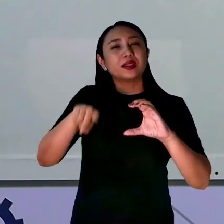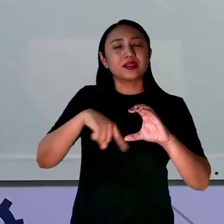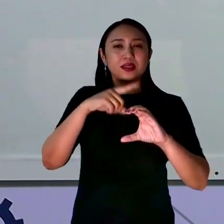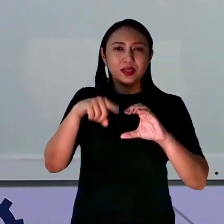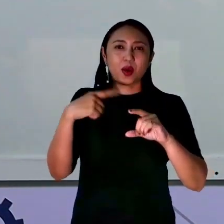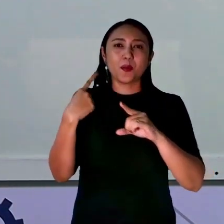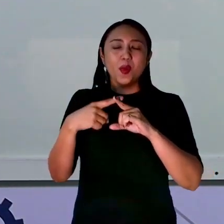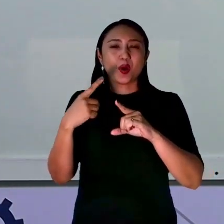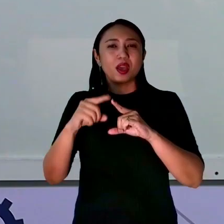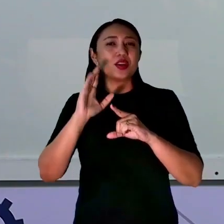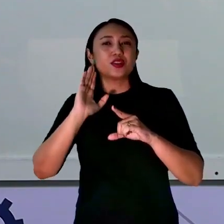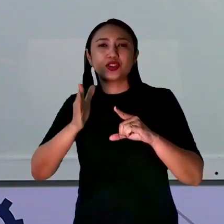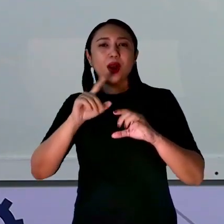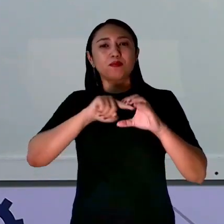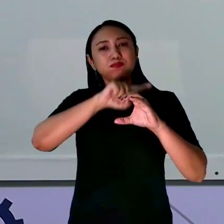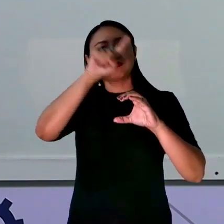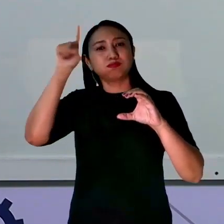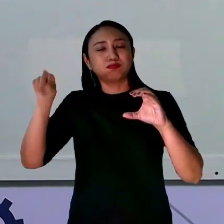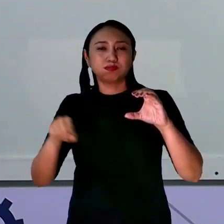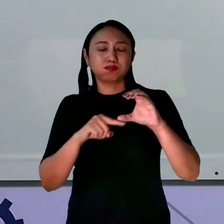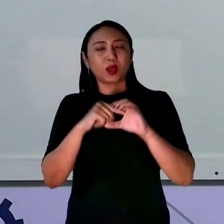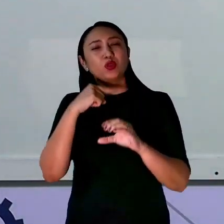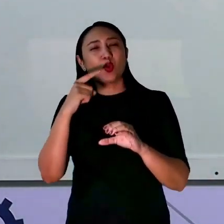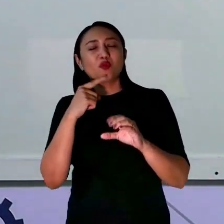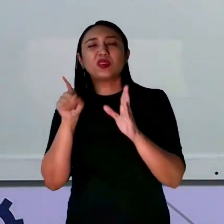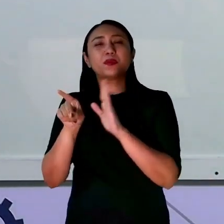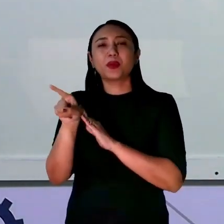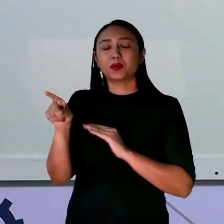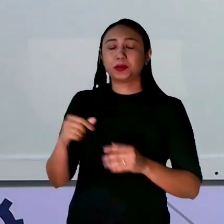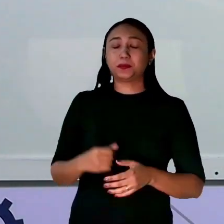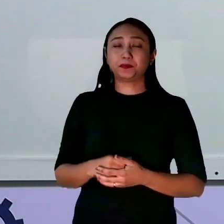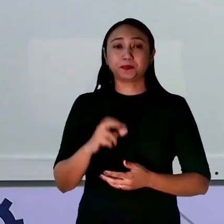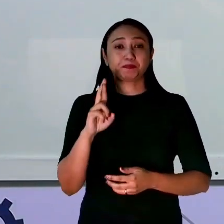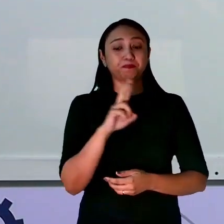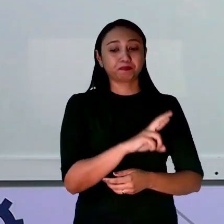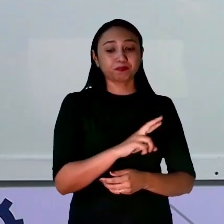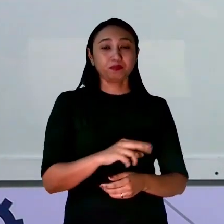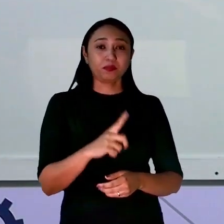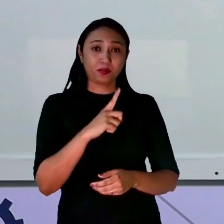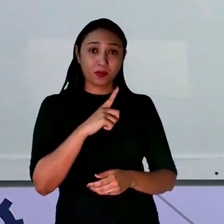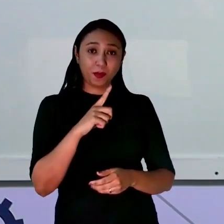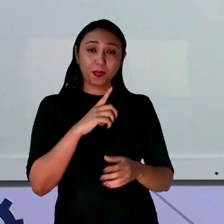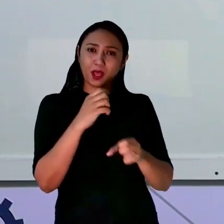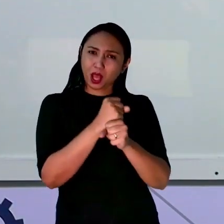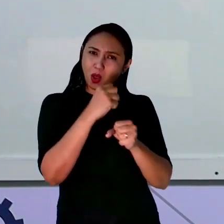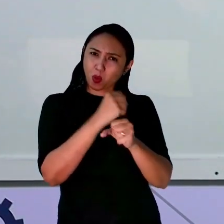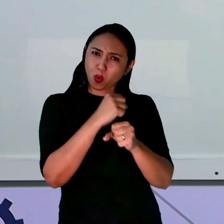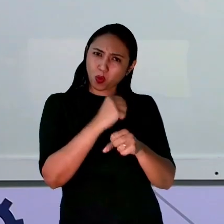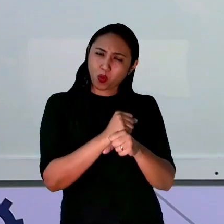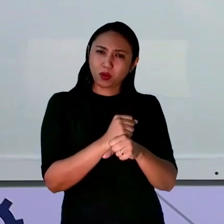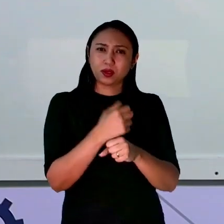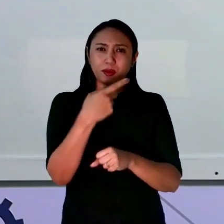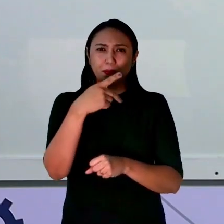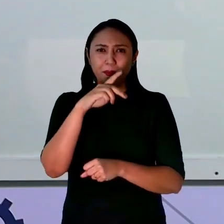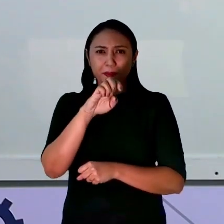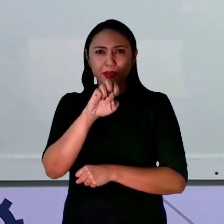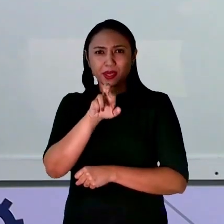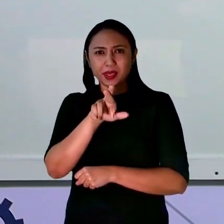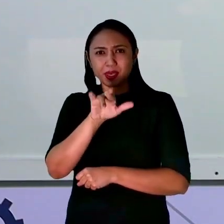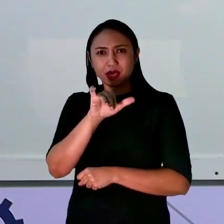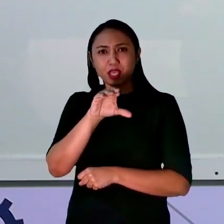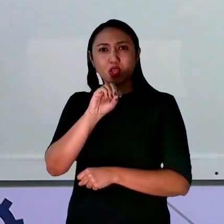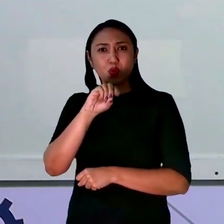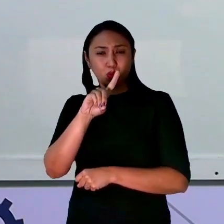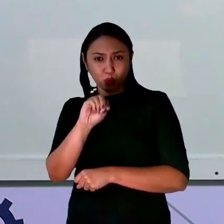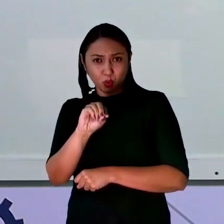faz aquela trajetória circular? Ele calculou o período assim, senhores. Ó, o período representado por